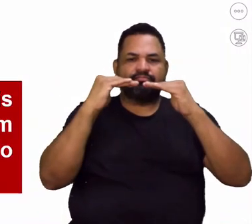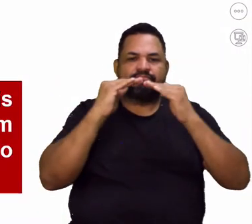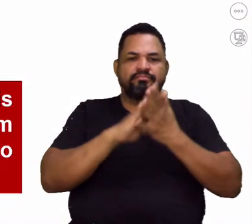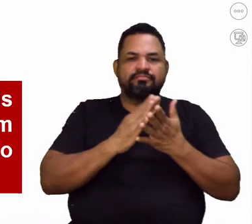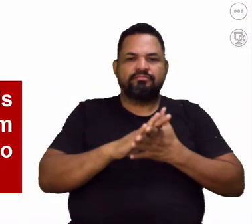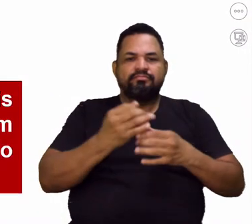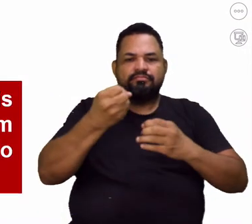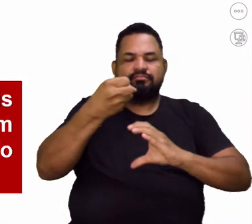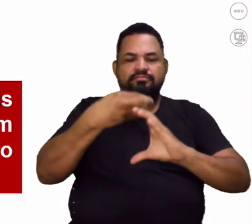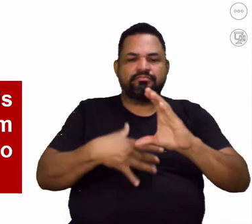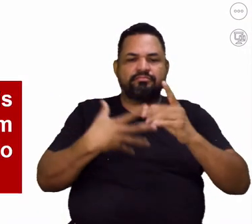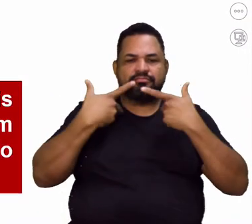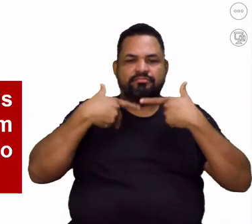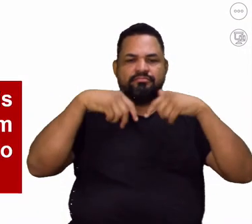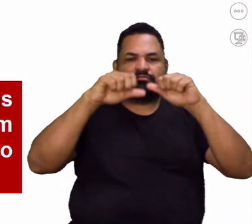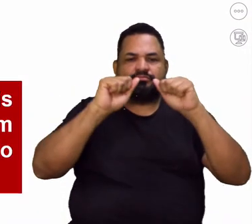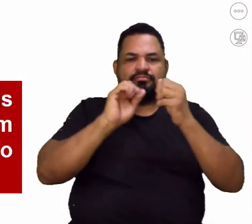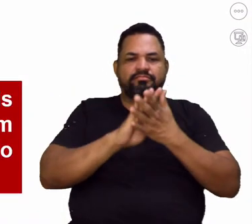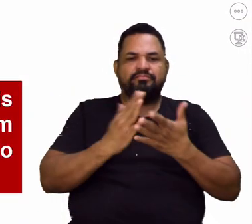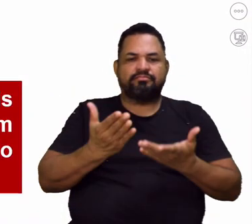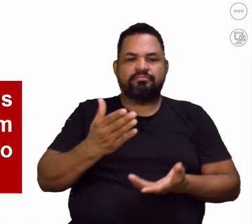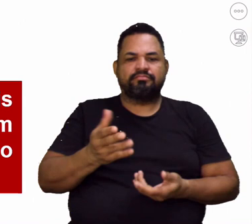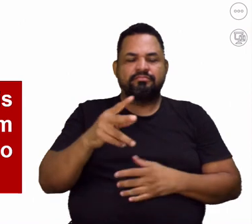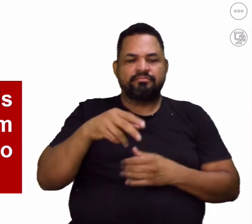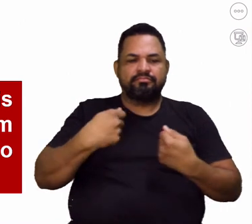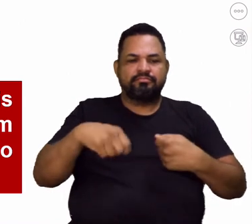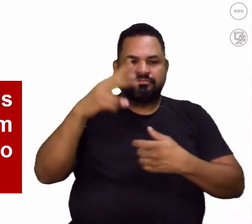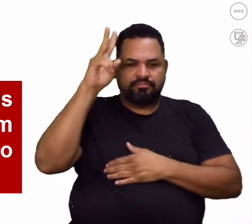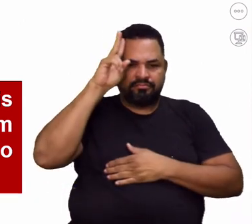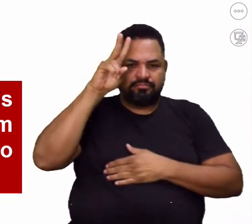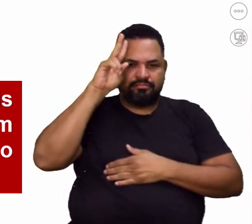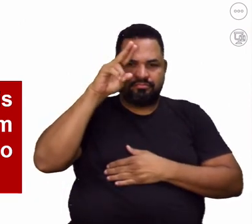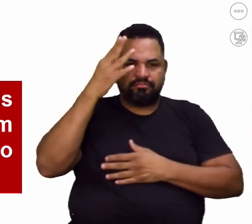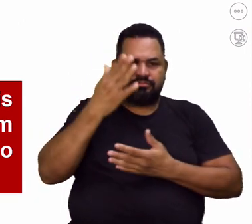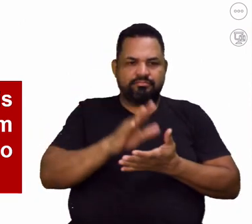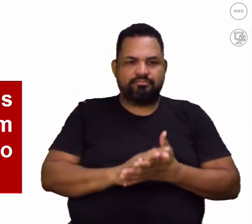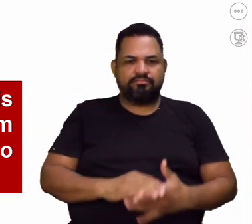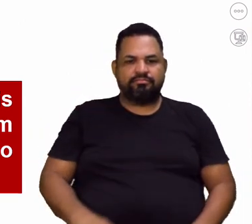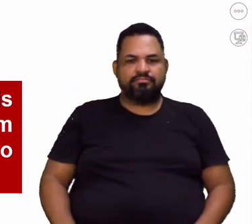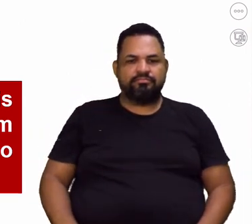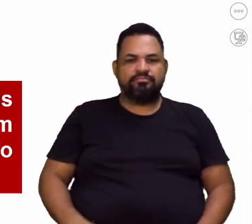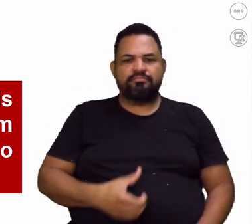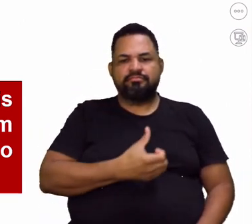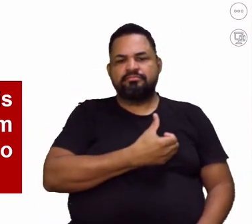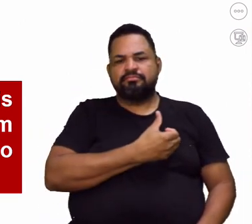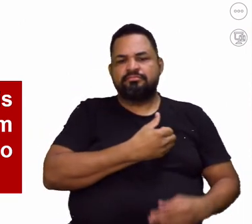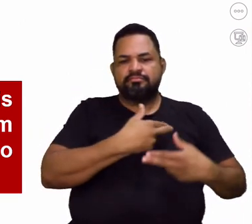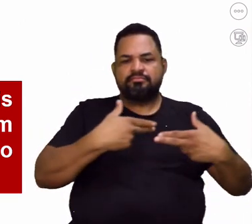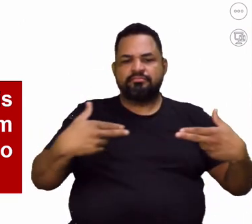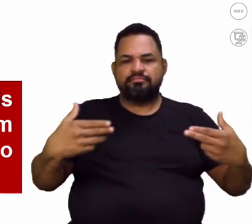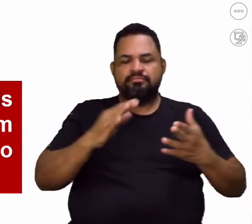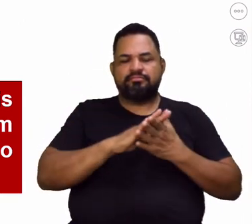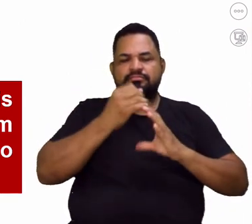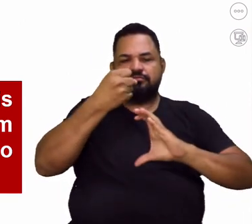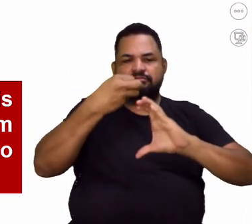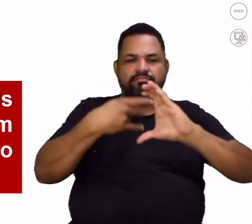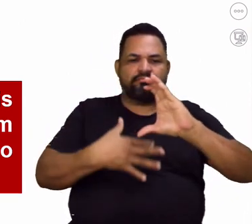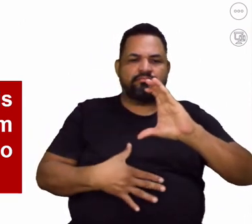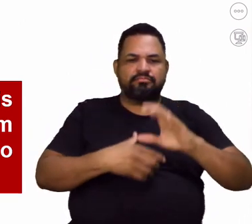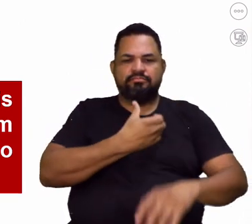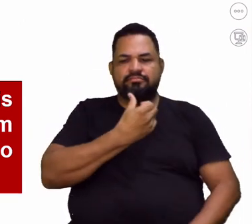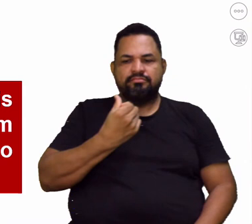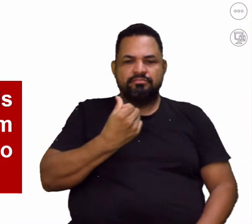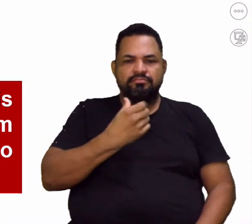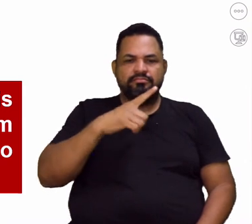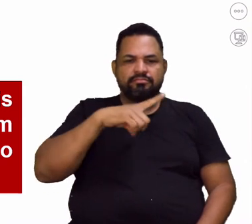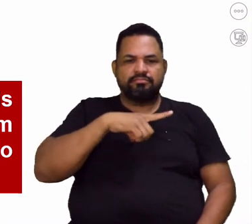funções da linguagem. Falar em funções da linguagem, temos que lembrar, olha só, meia dúzia de funções, 6 funções. Vamos